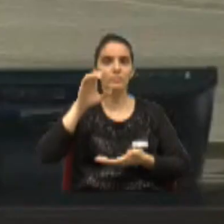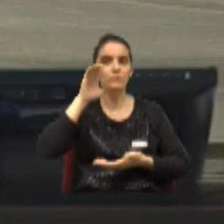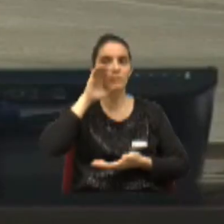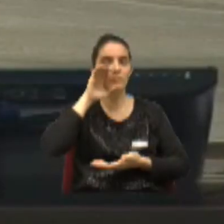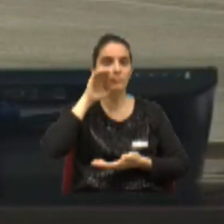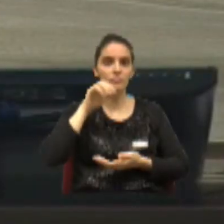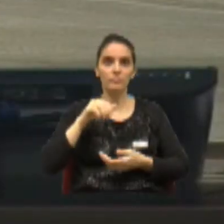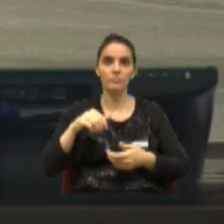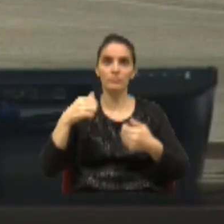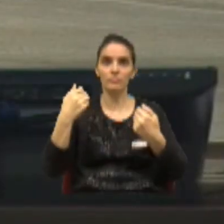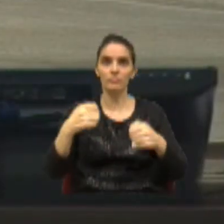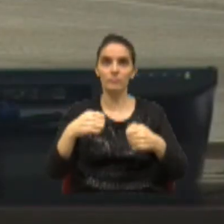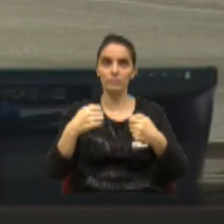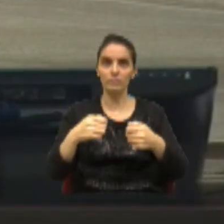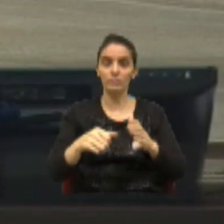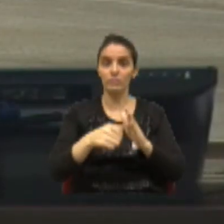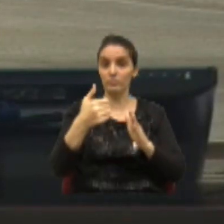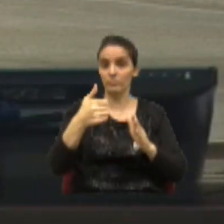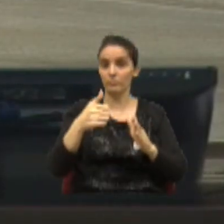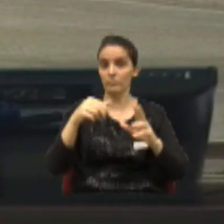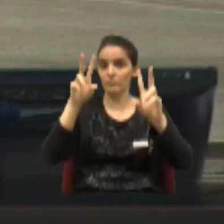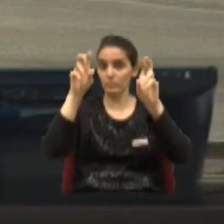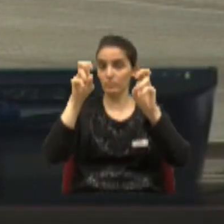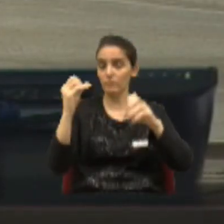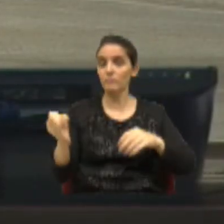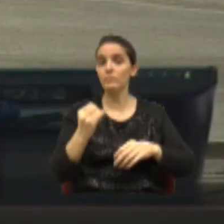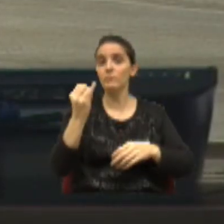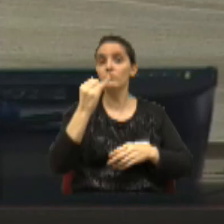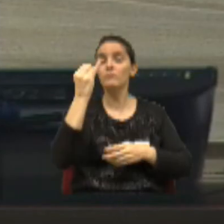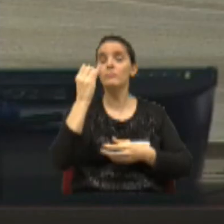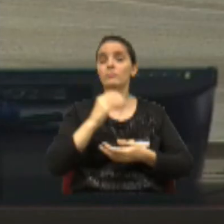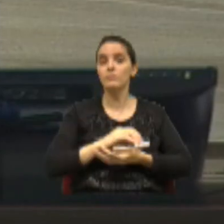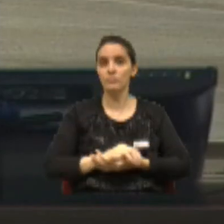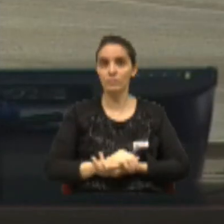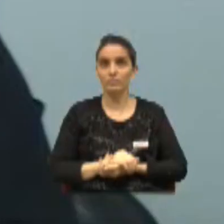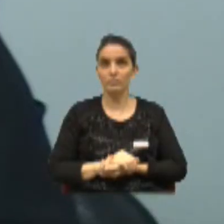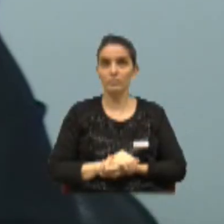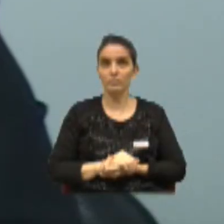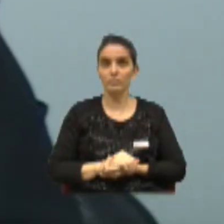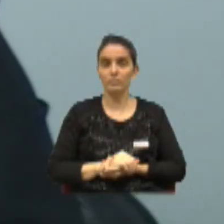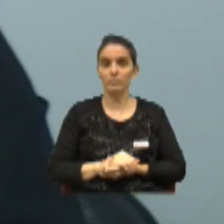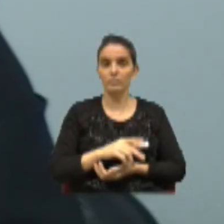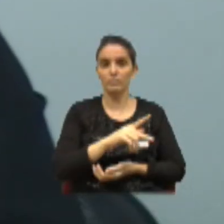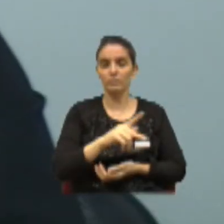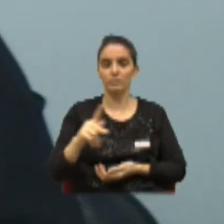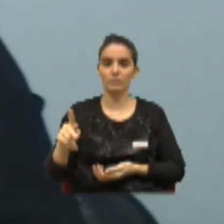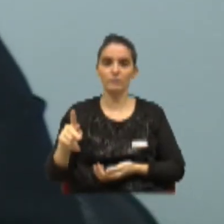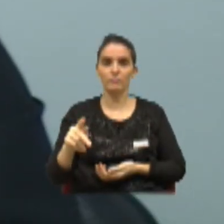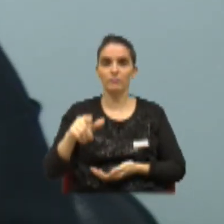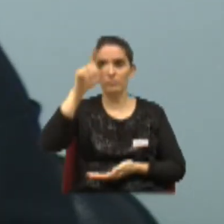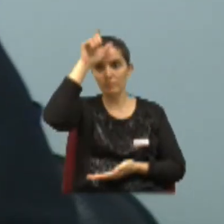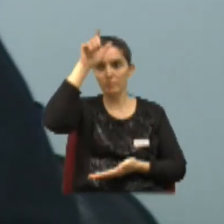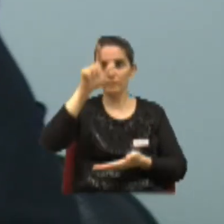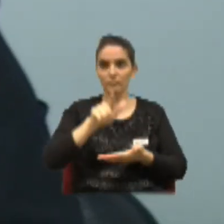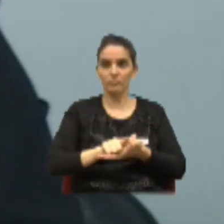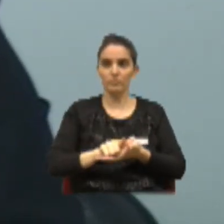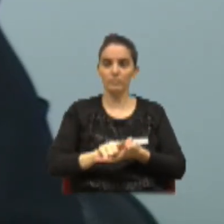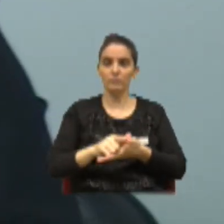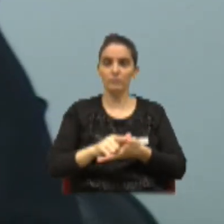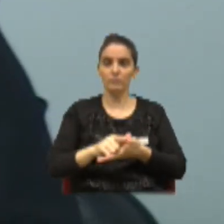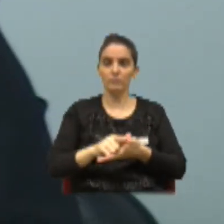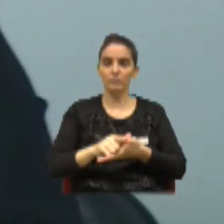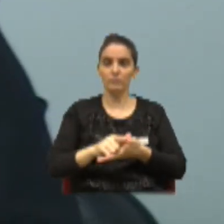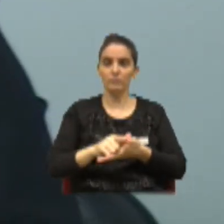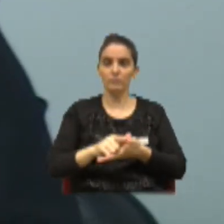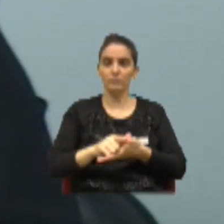Primeiro, eu gostaria de saber que assunto que seria tão relevante. Presidente, na condição de líder, está no regimento